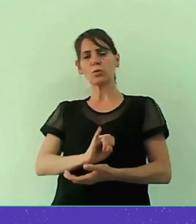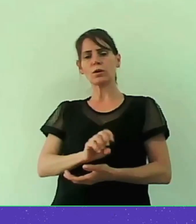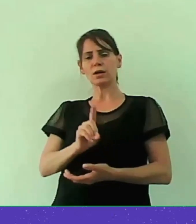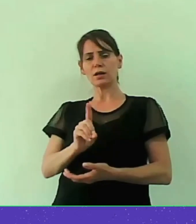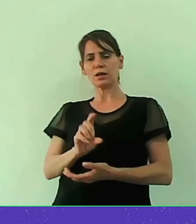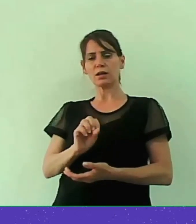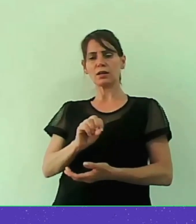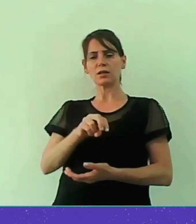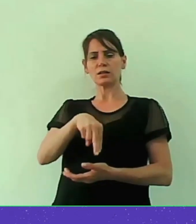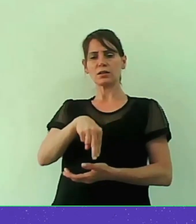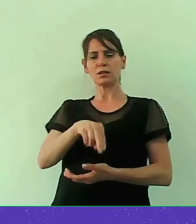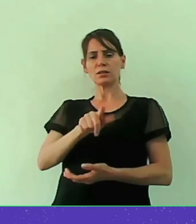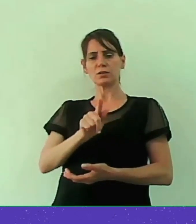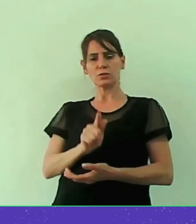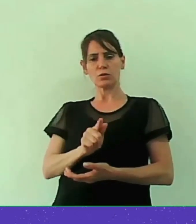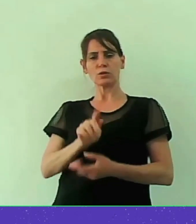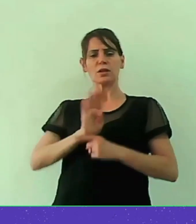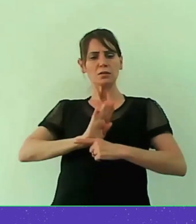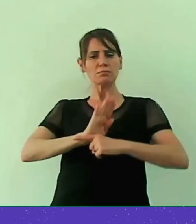potencializadas.